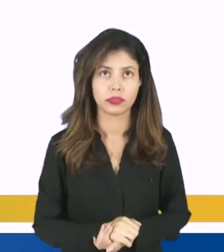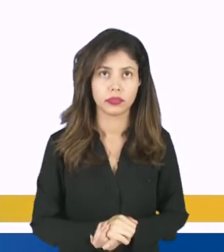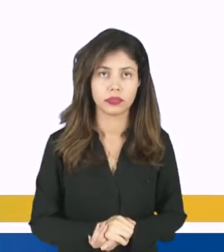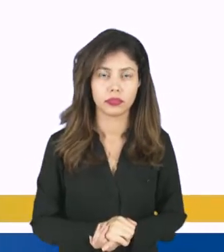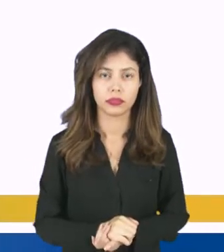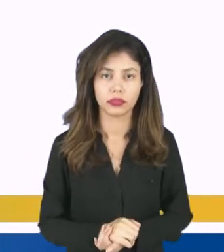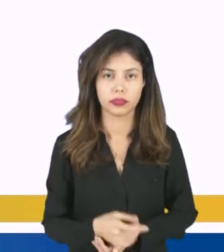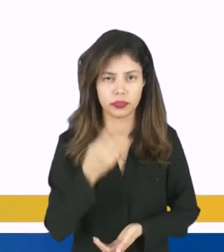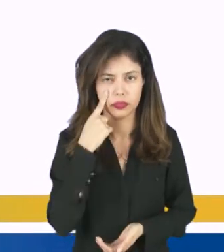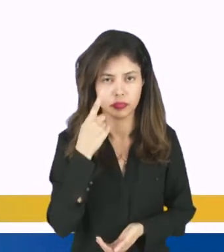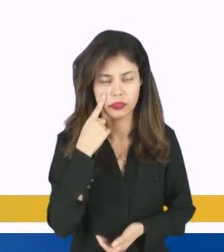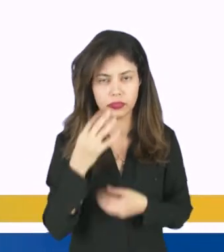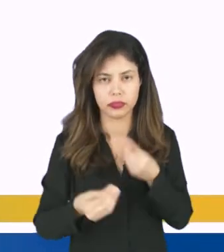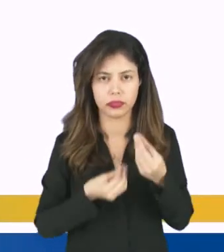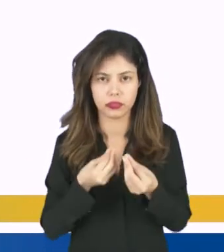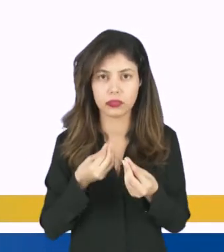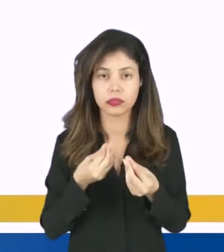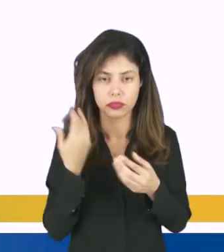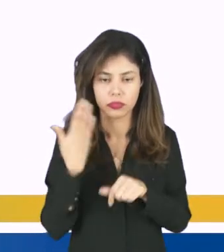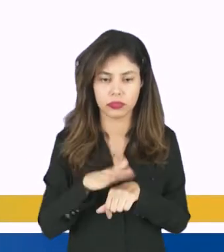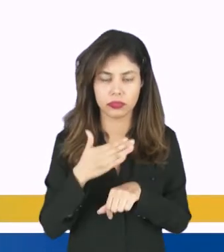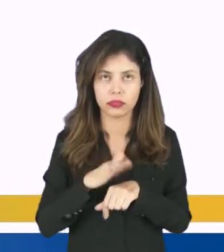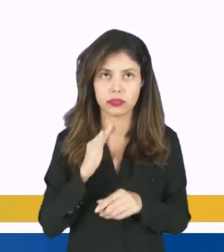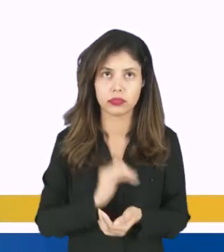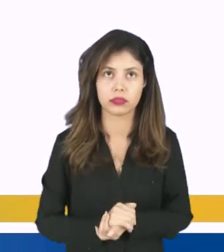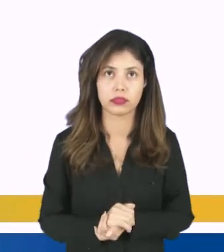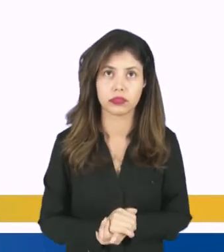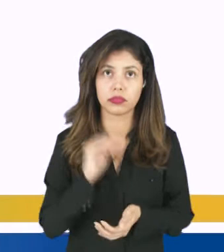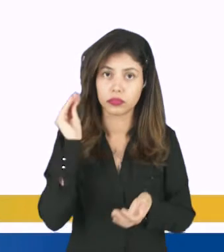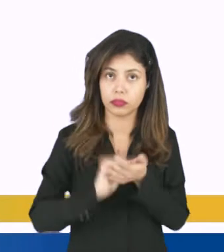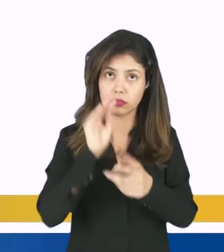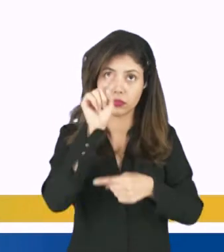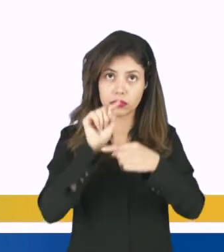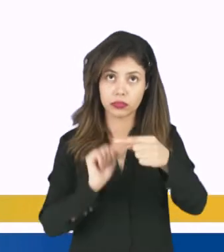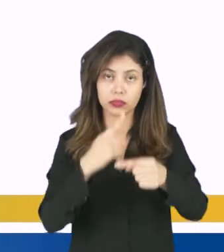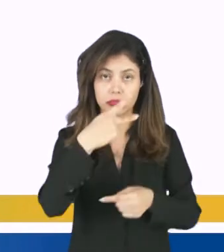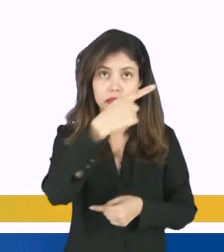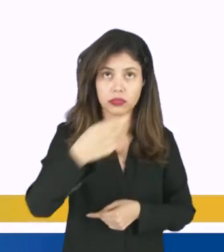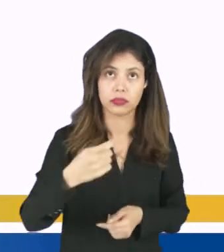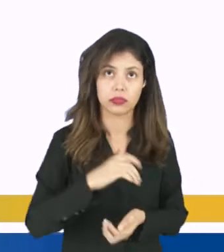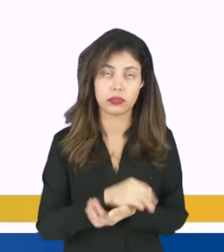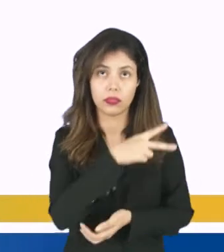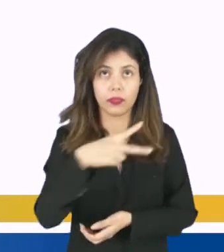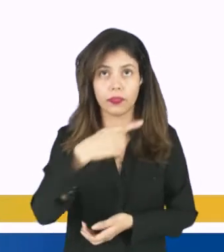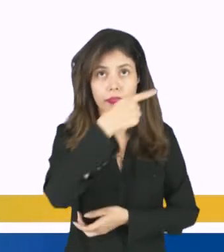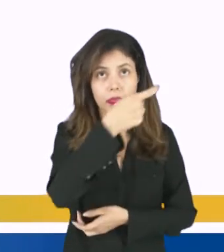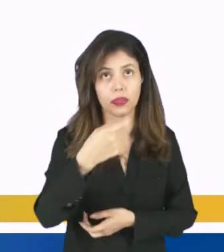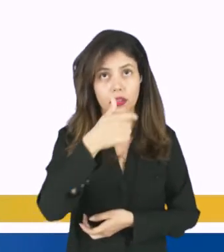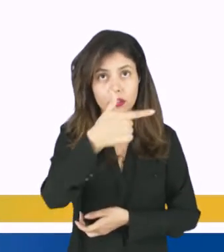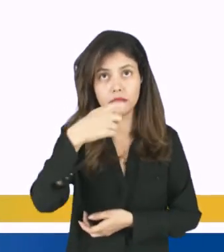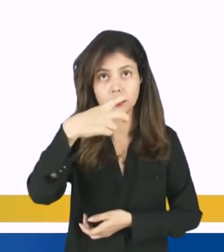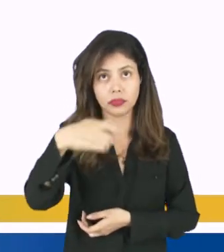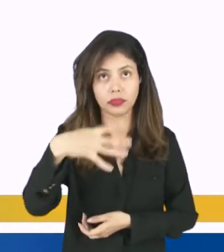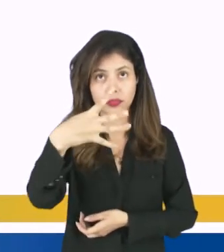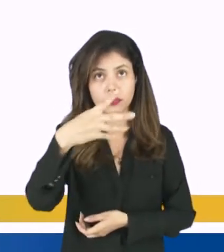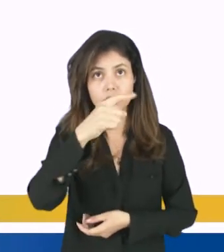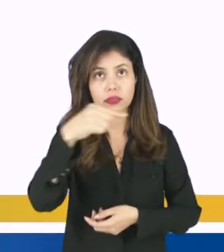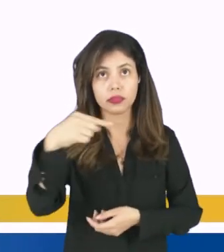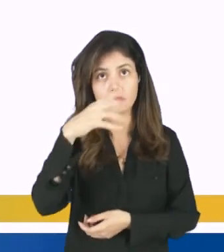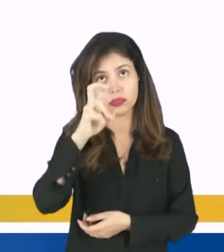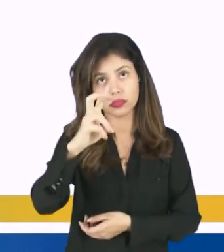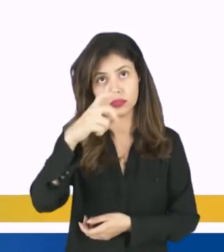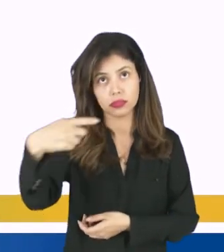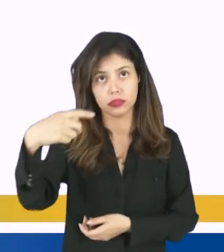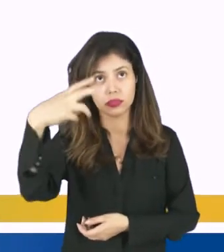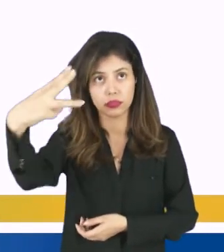sentença matemática. 2 vezes 2x elevado à quarta potência, menos 5 vezes 2 elevado à